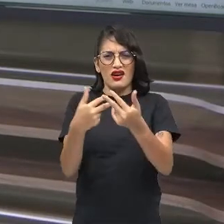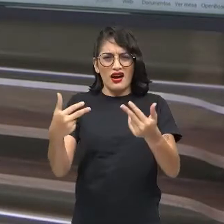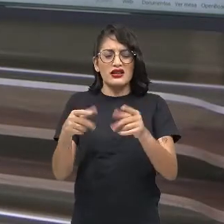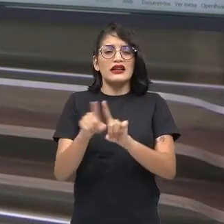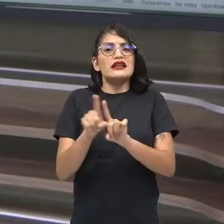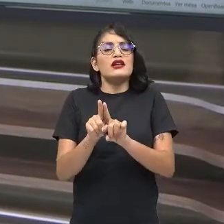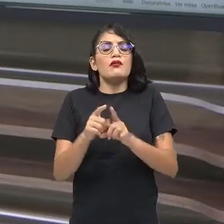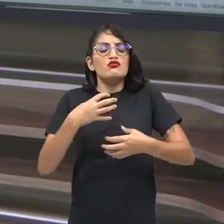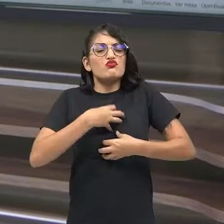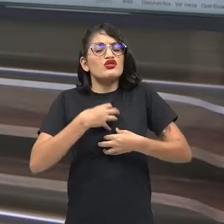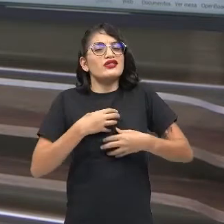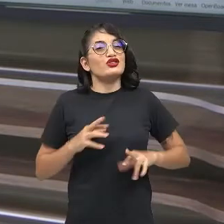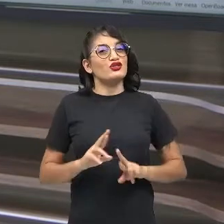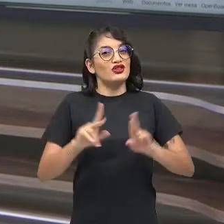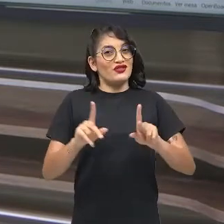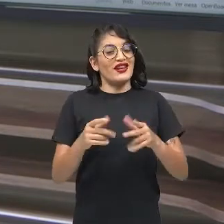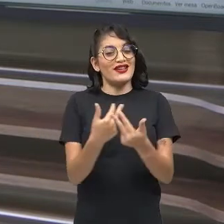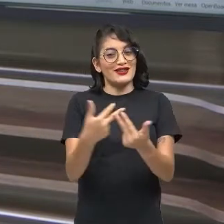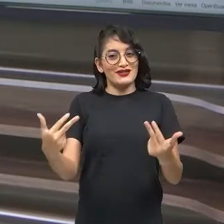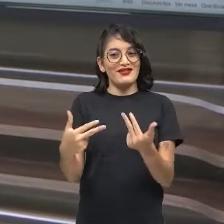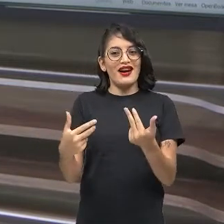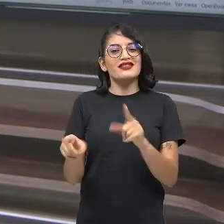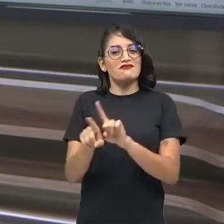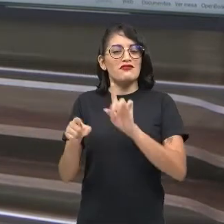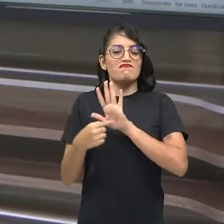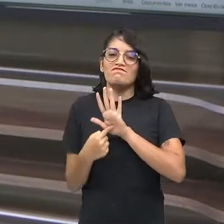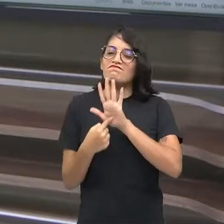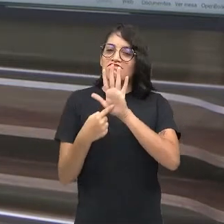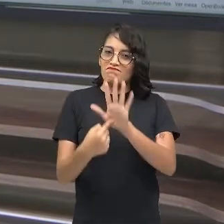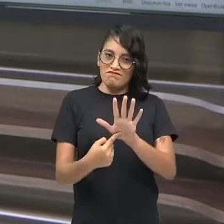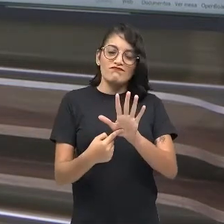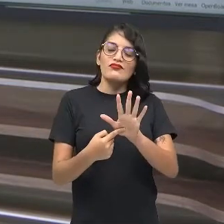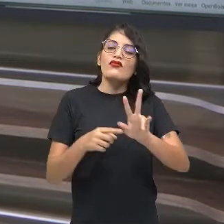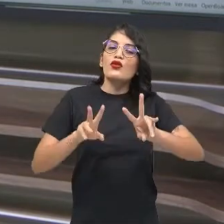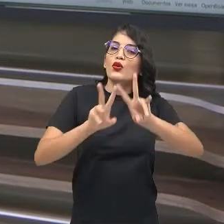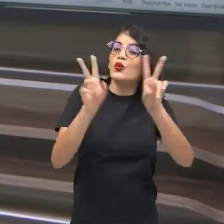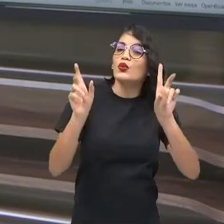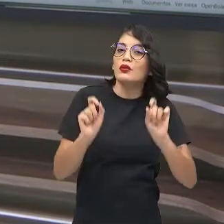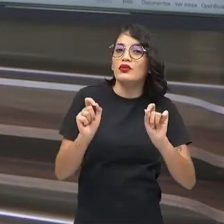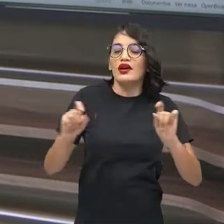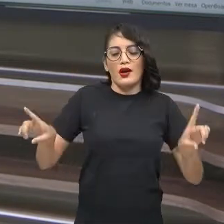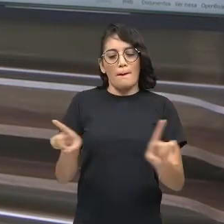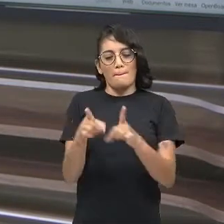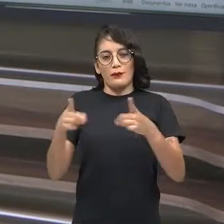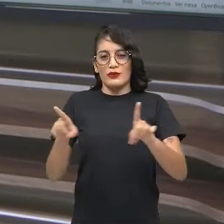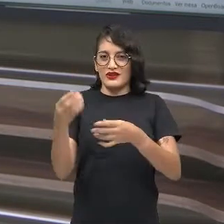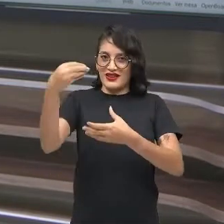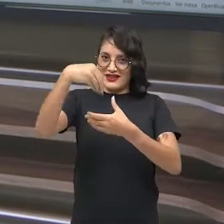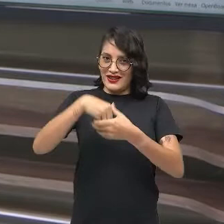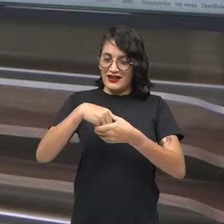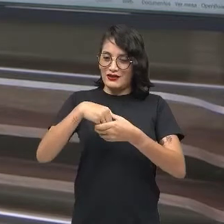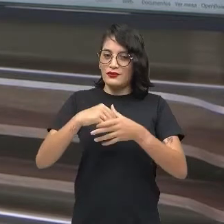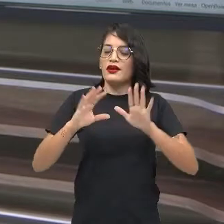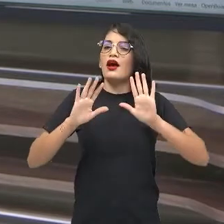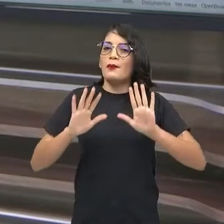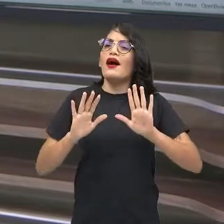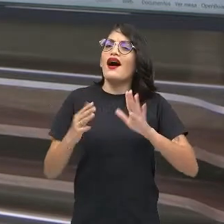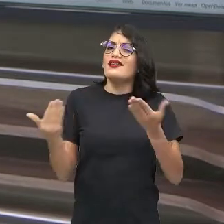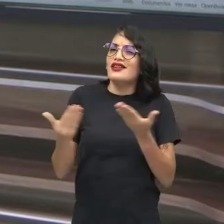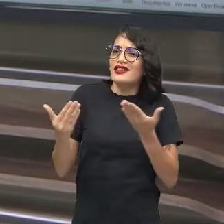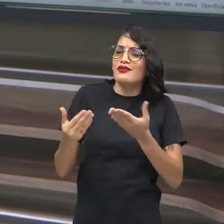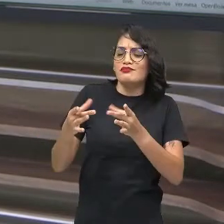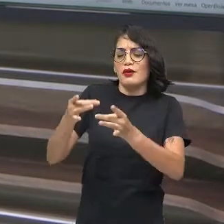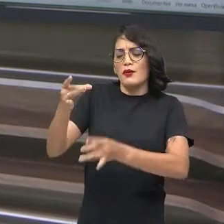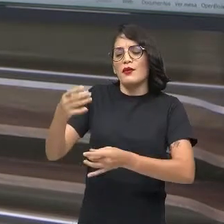do efeito de sentido, muito bem representado pela questão da musicalidade. Claro que vamos conferir